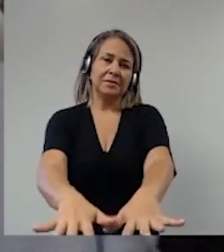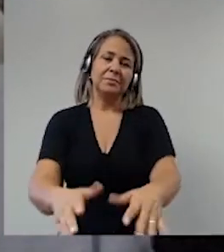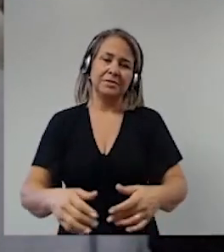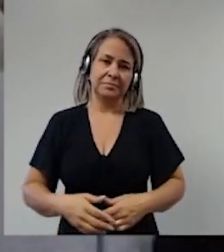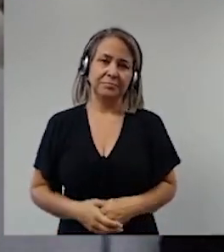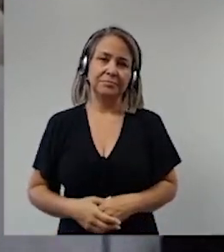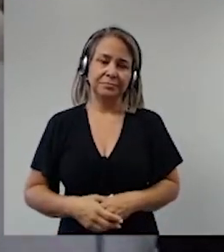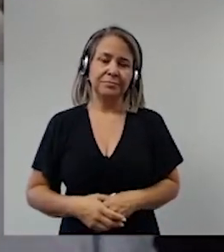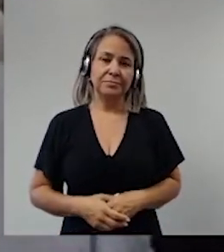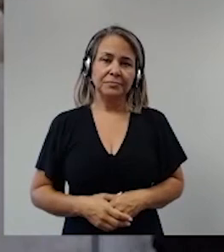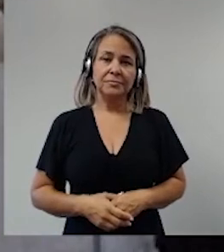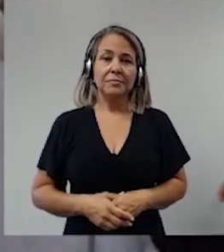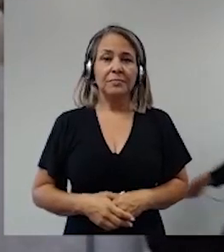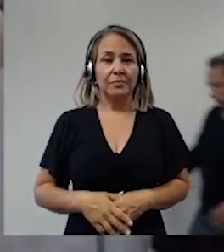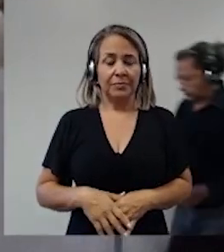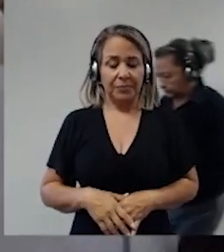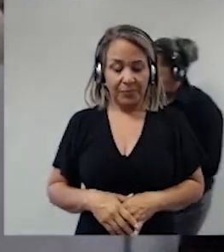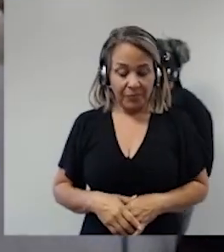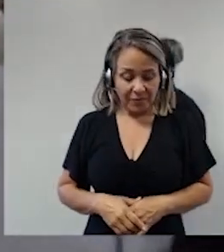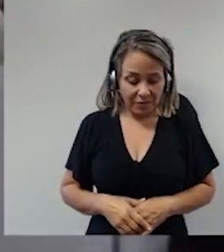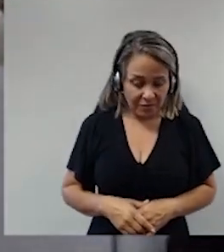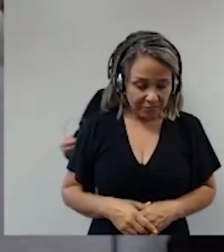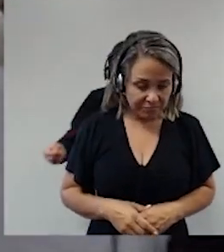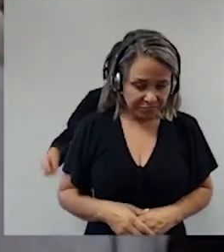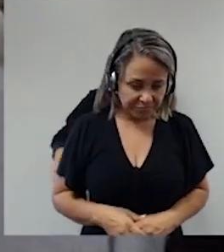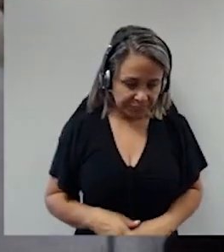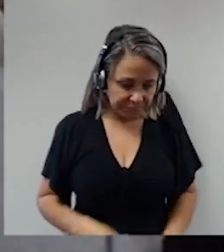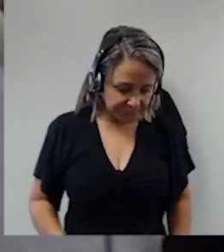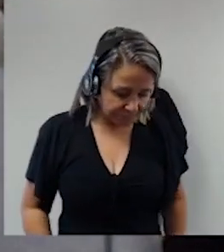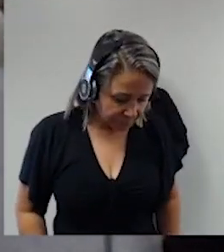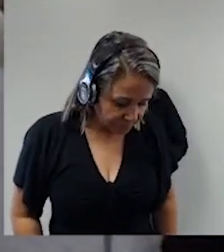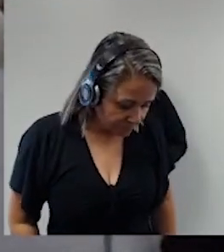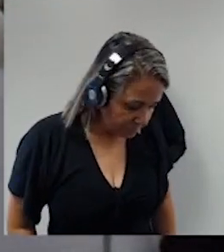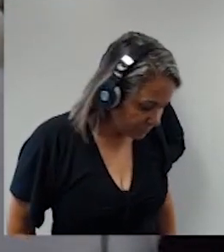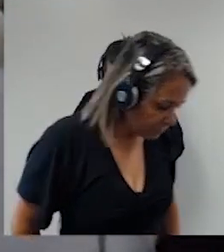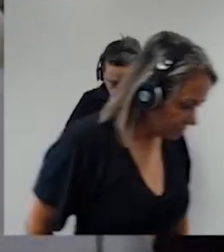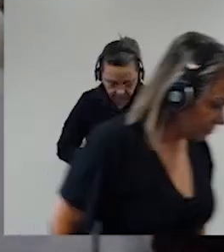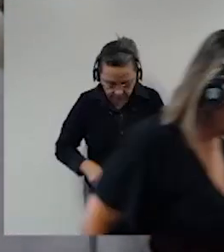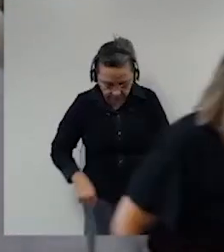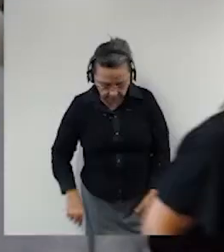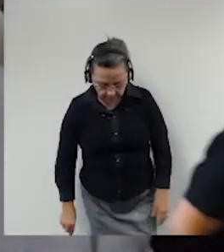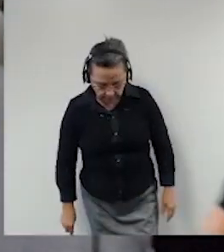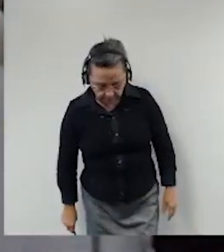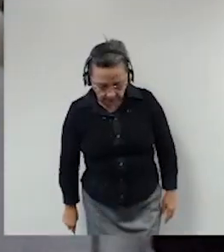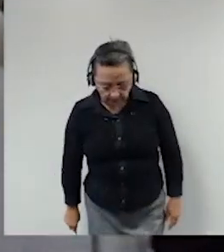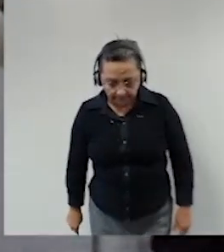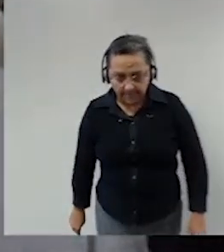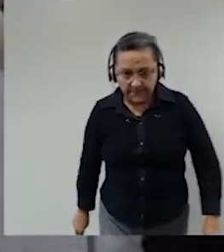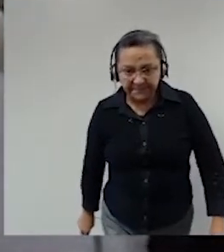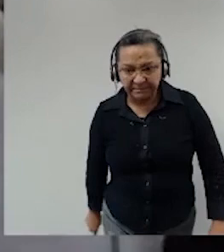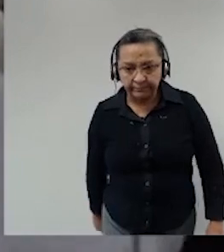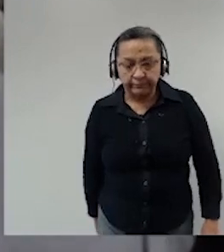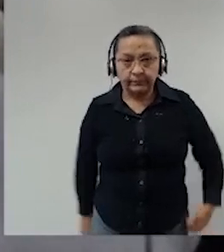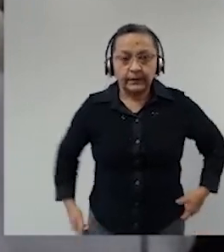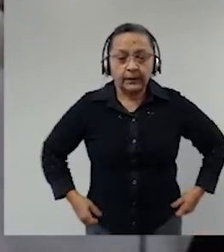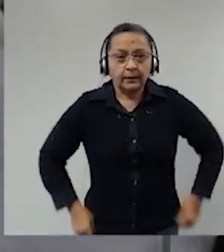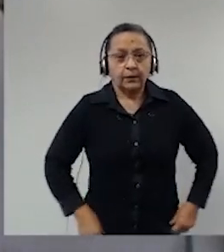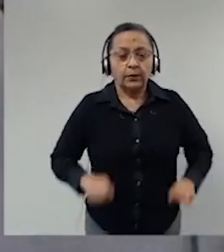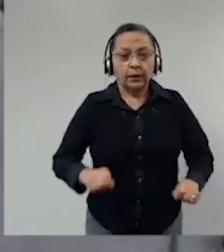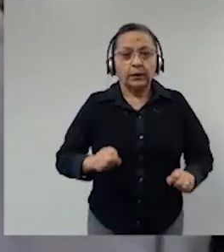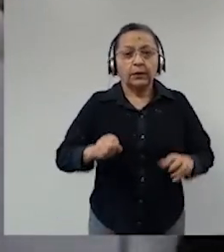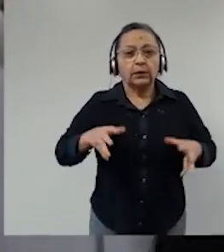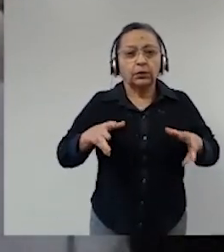da pandemia. E aí que são números relevantes, inclusive para que a sociedade